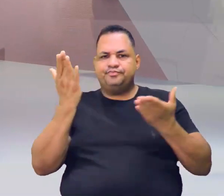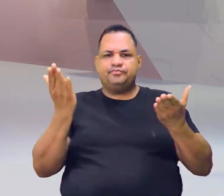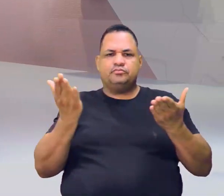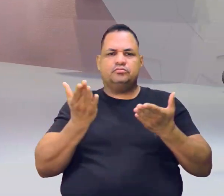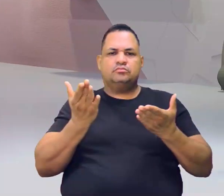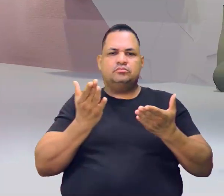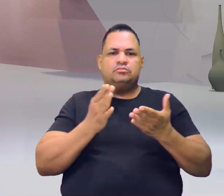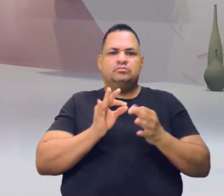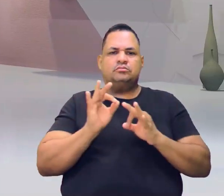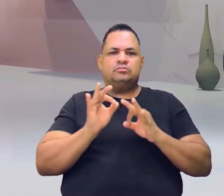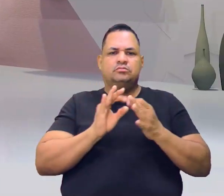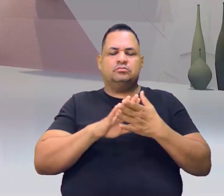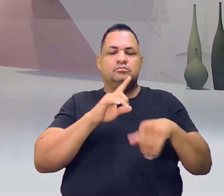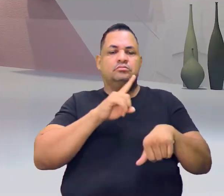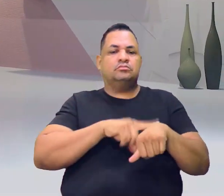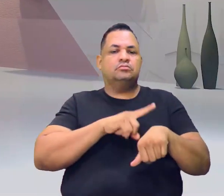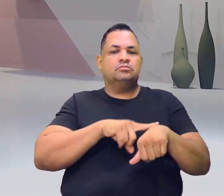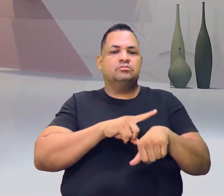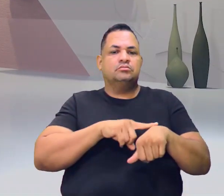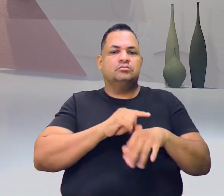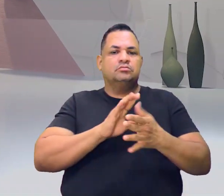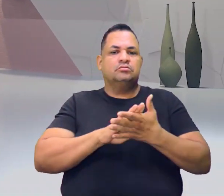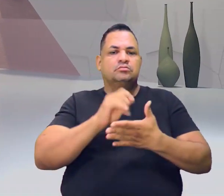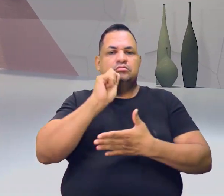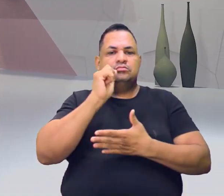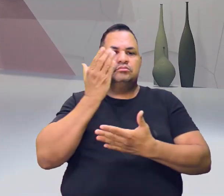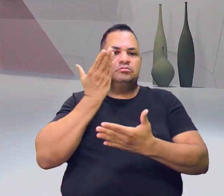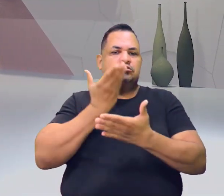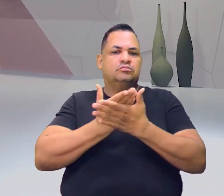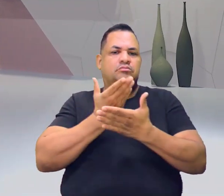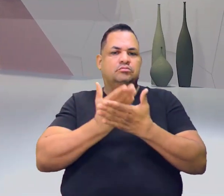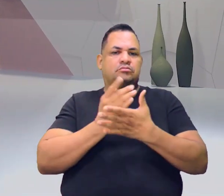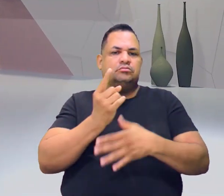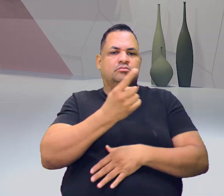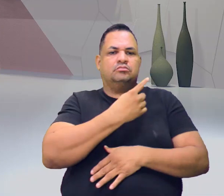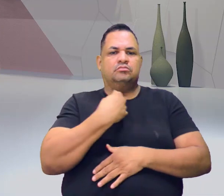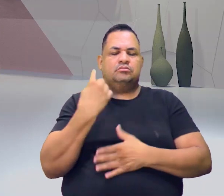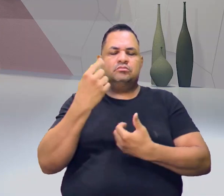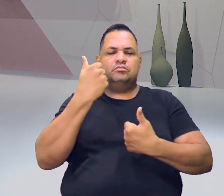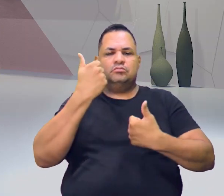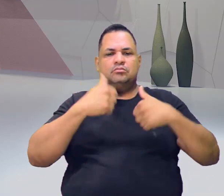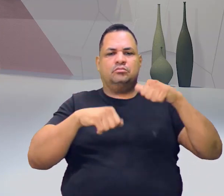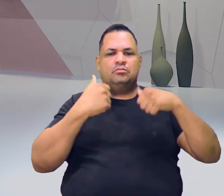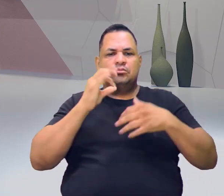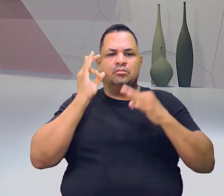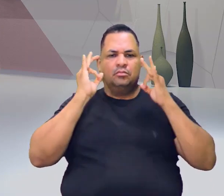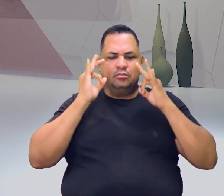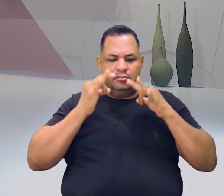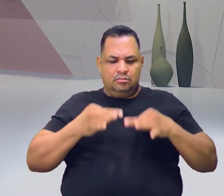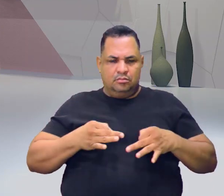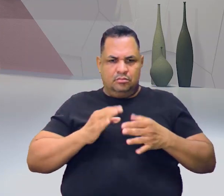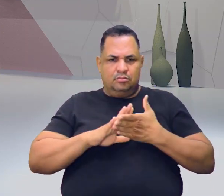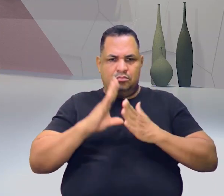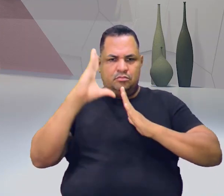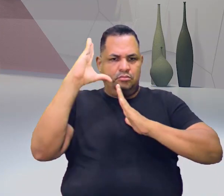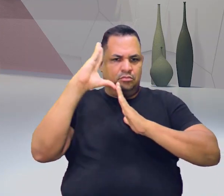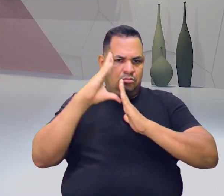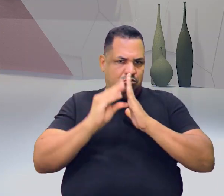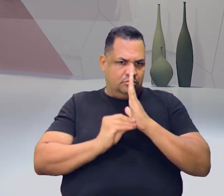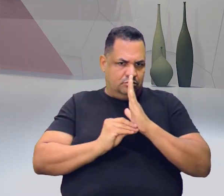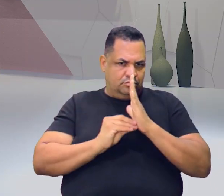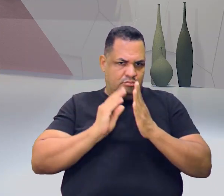facilitar, né, na hora que você for estudar para a nossa avaliação, tá certo? Esse